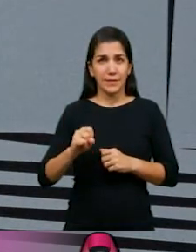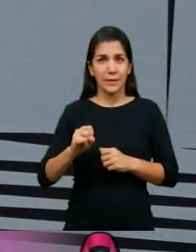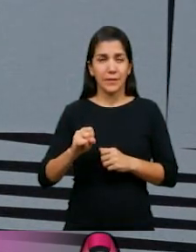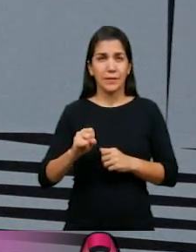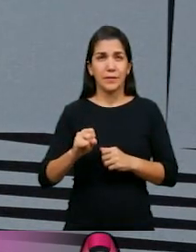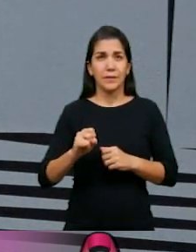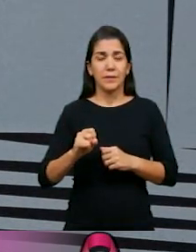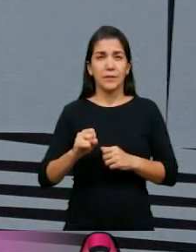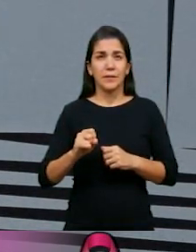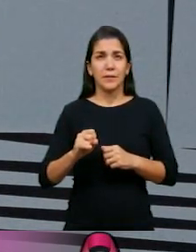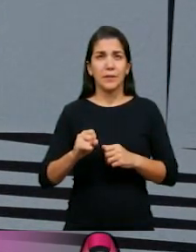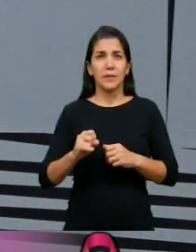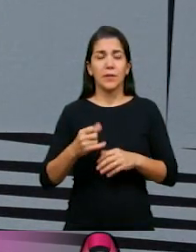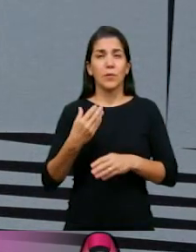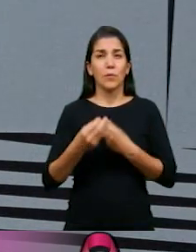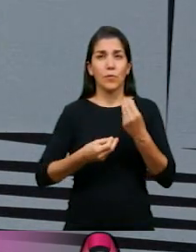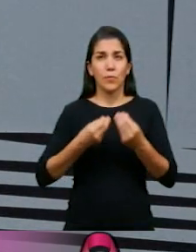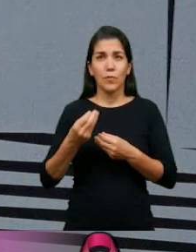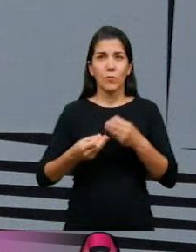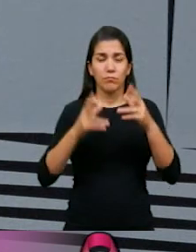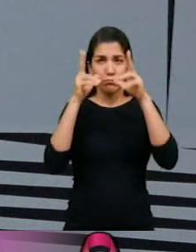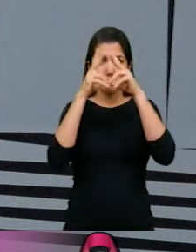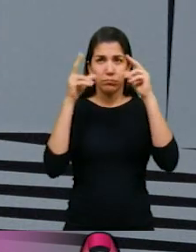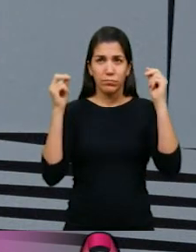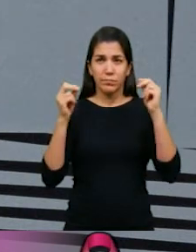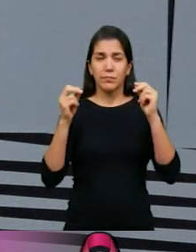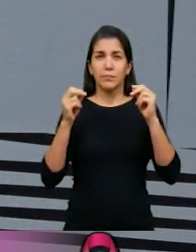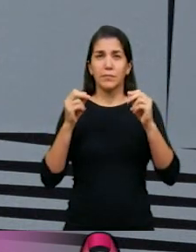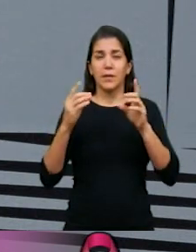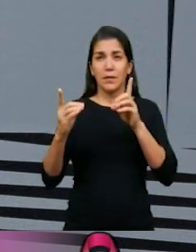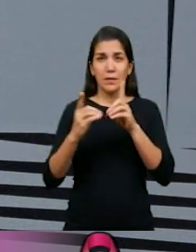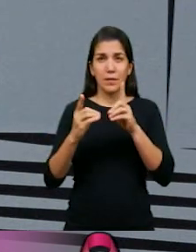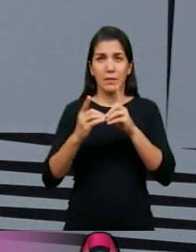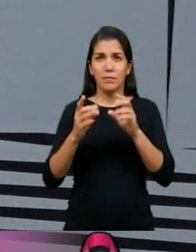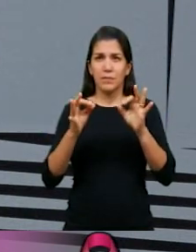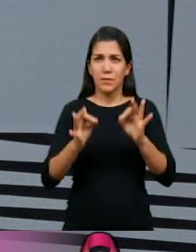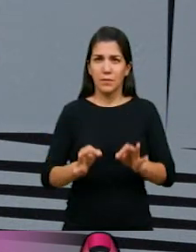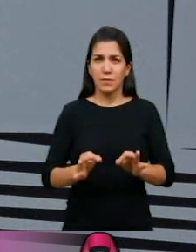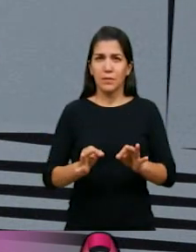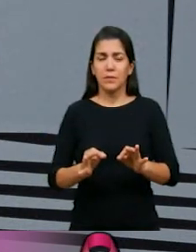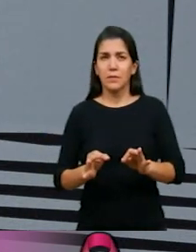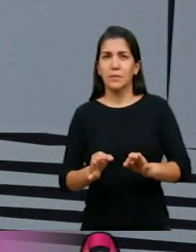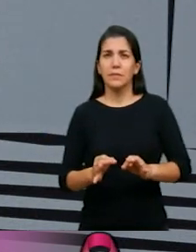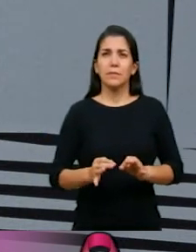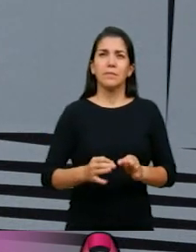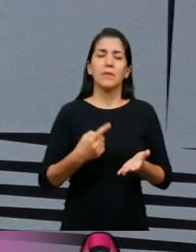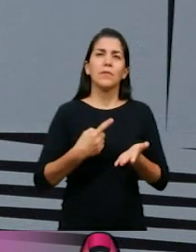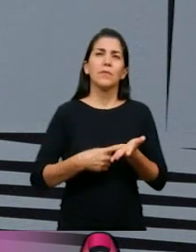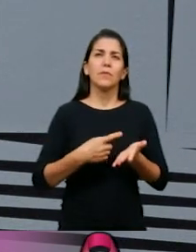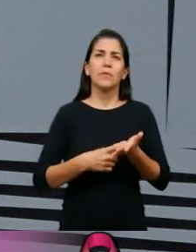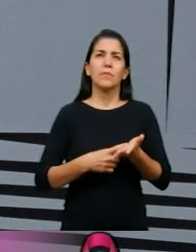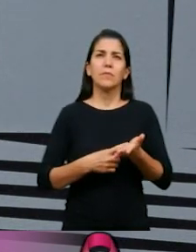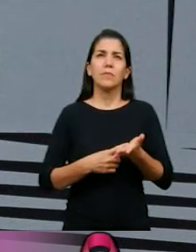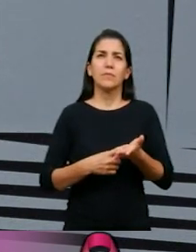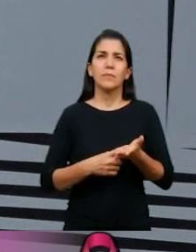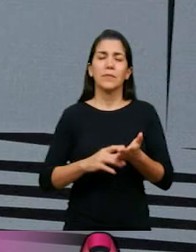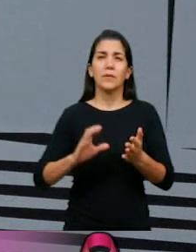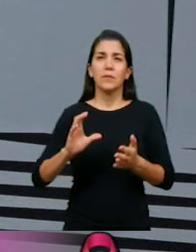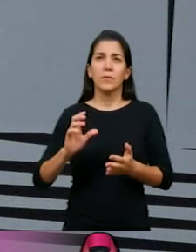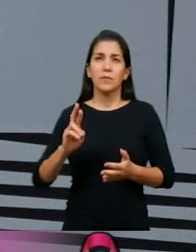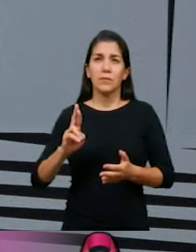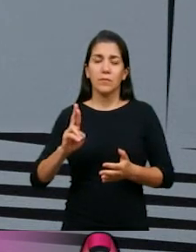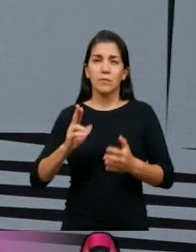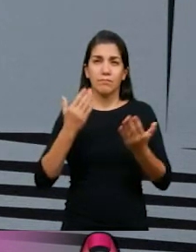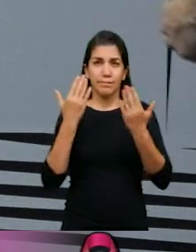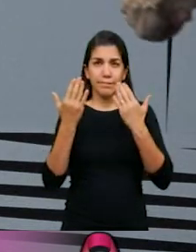oferecido a esses profissionais para atender o paciente de maneira correta, conforme preconiza o Conselho Federal de Psicologia?